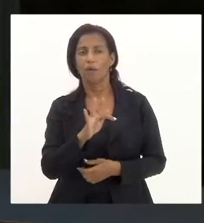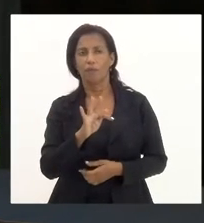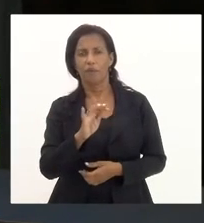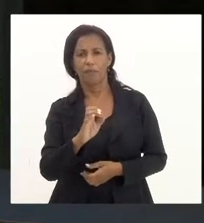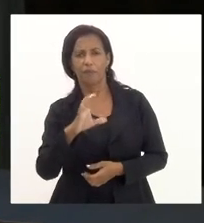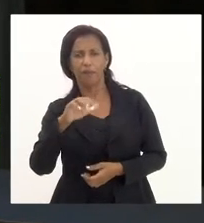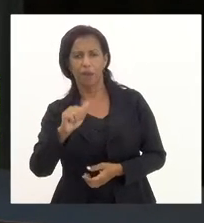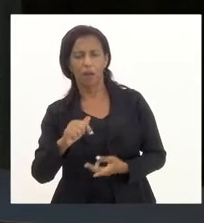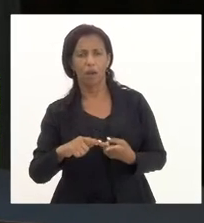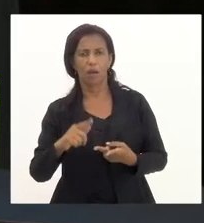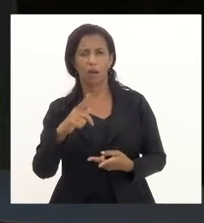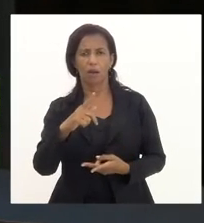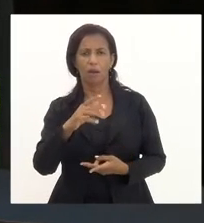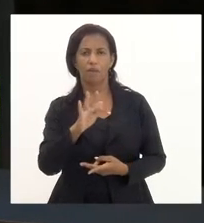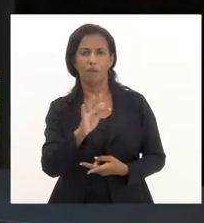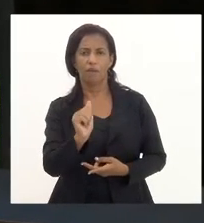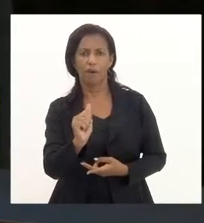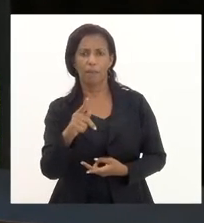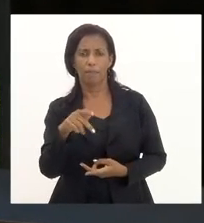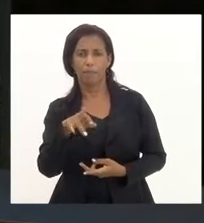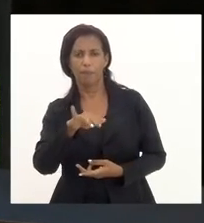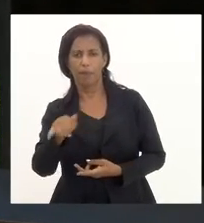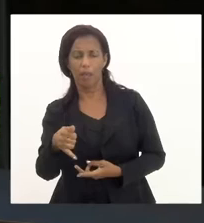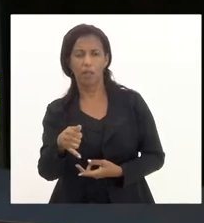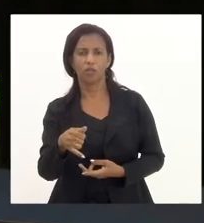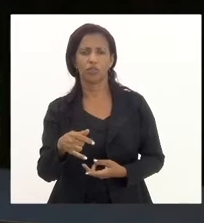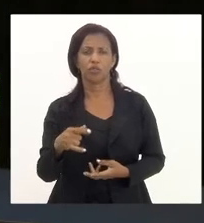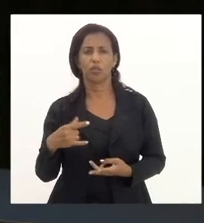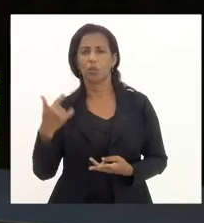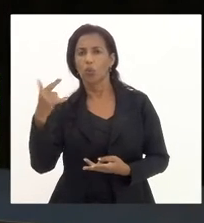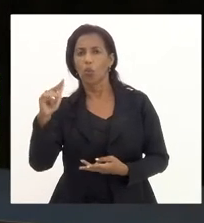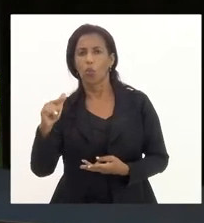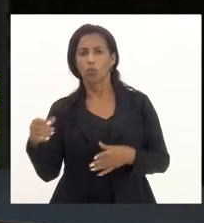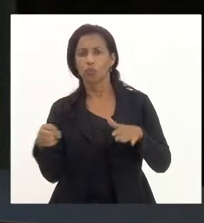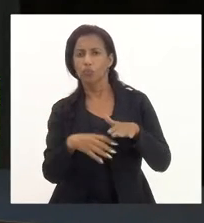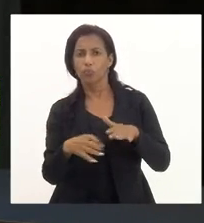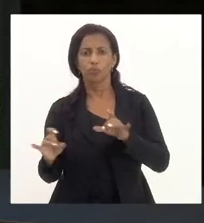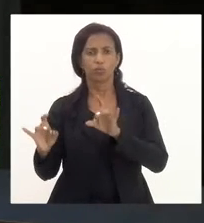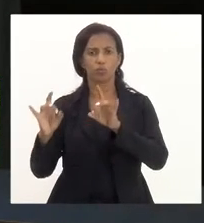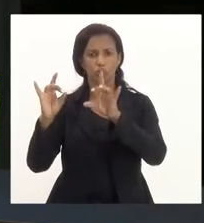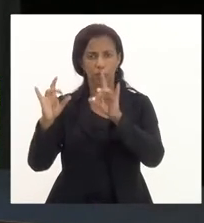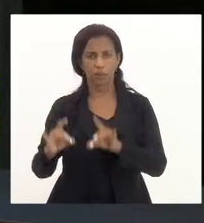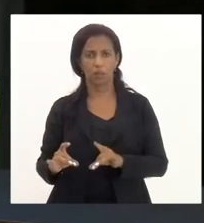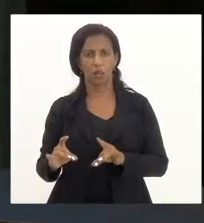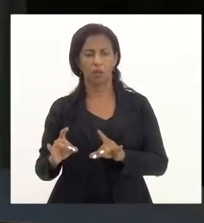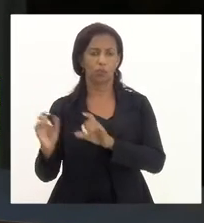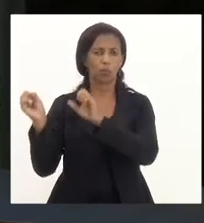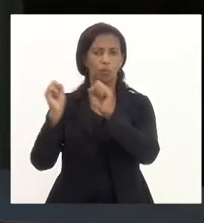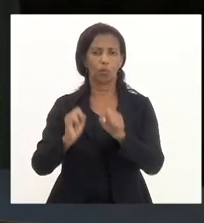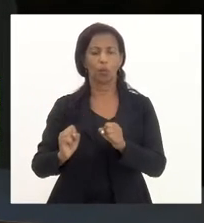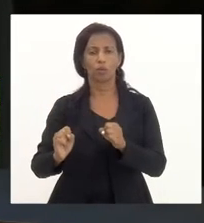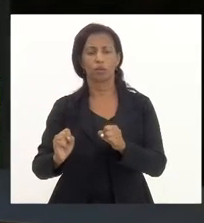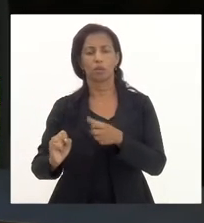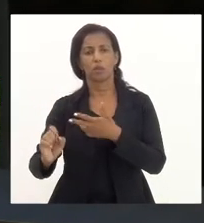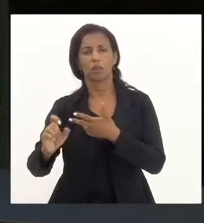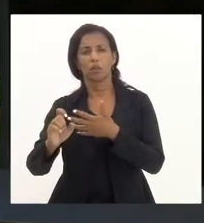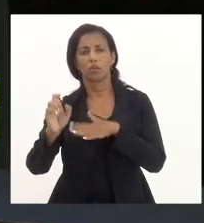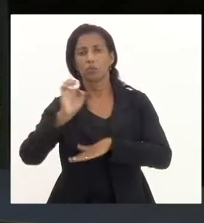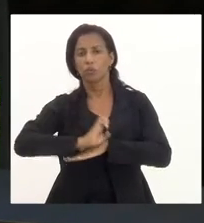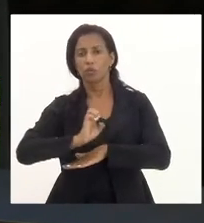serkan e o faperj e aqueles Fundos especiais que compõem os poderes do estado que